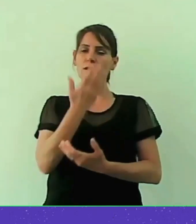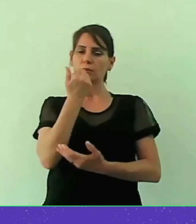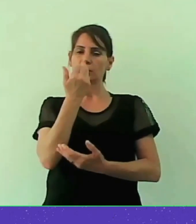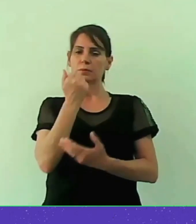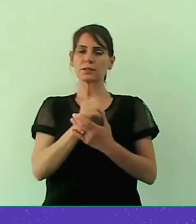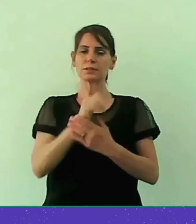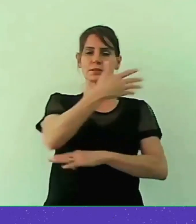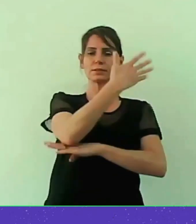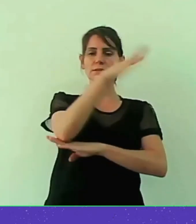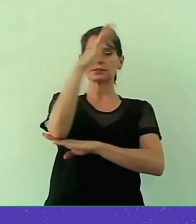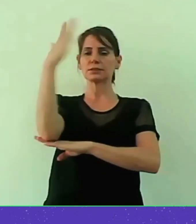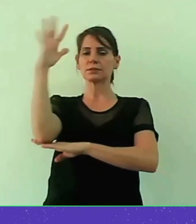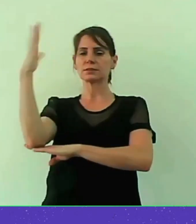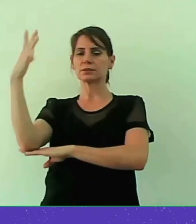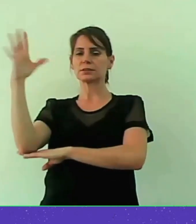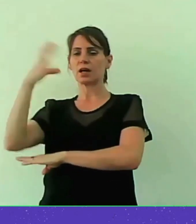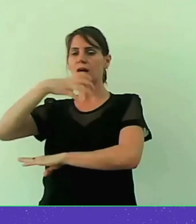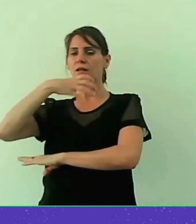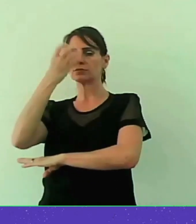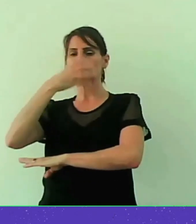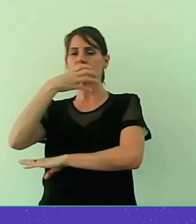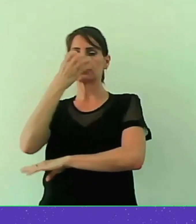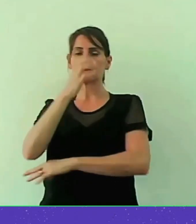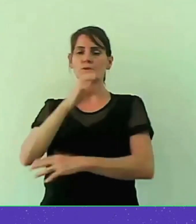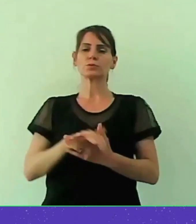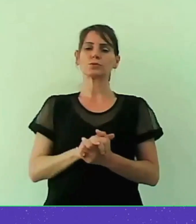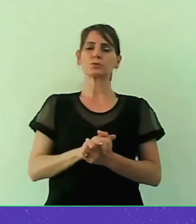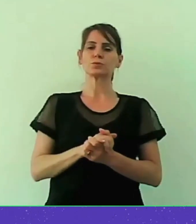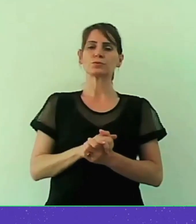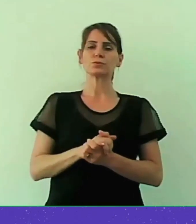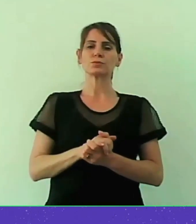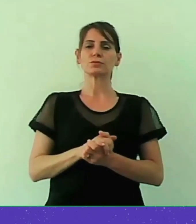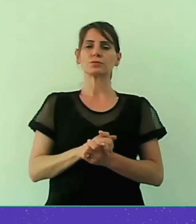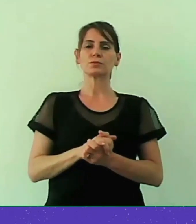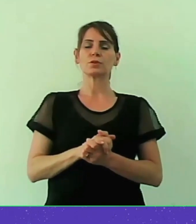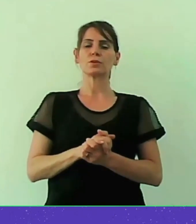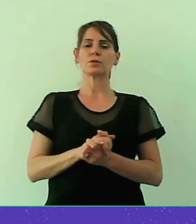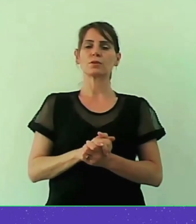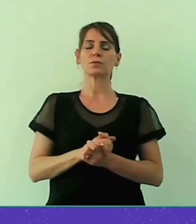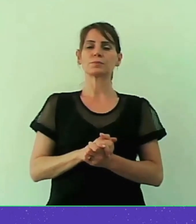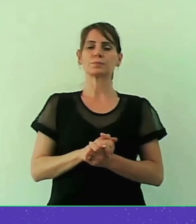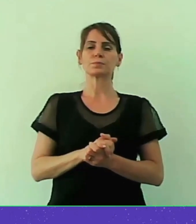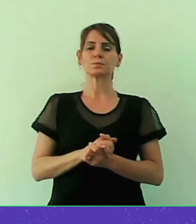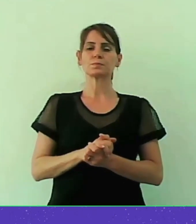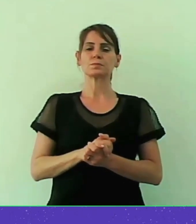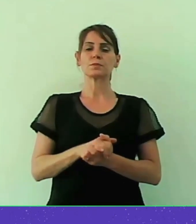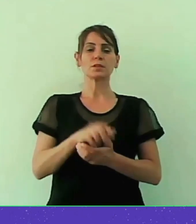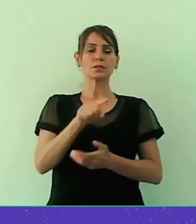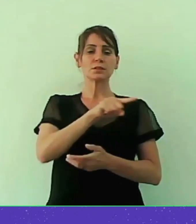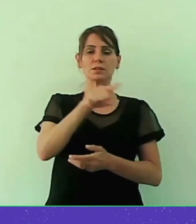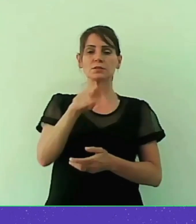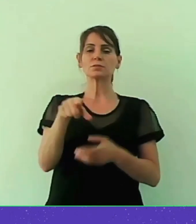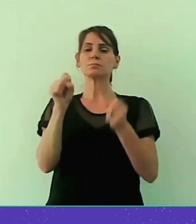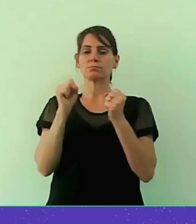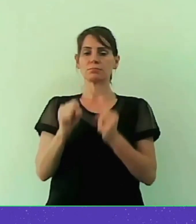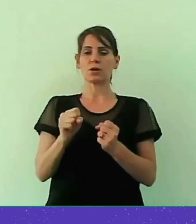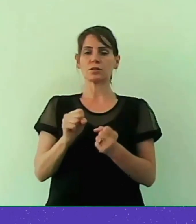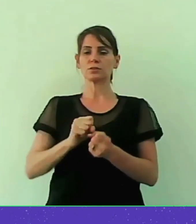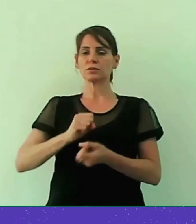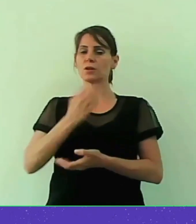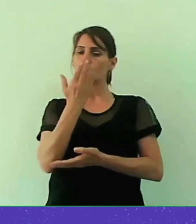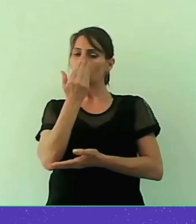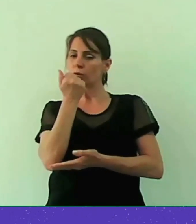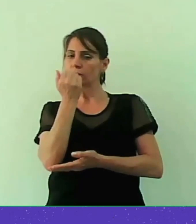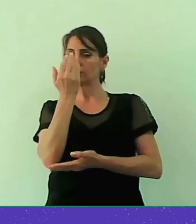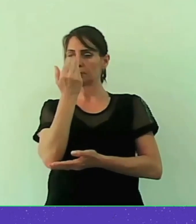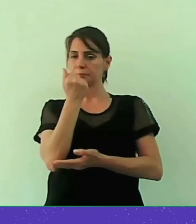que há fruto que dê semente, isso vos será para